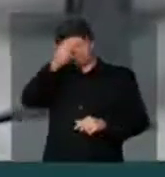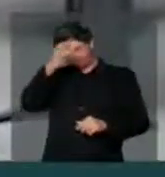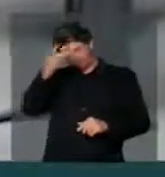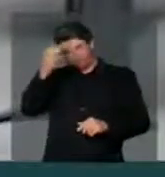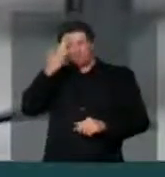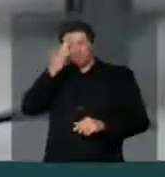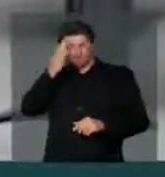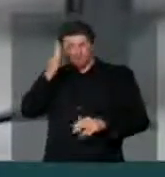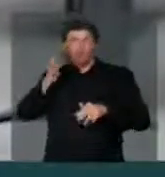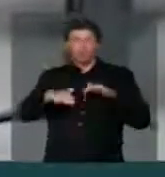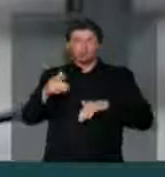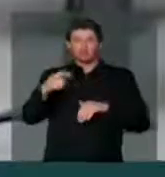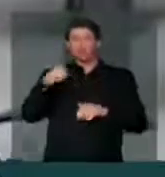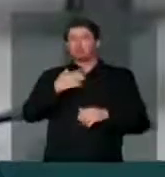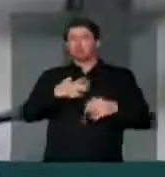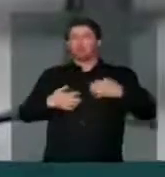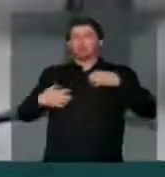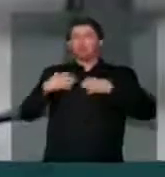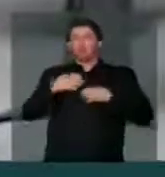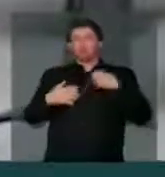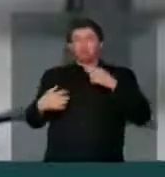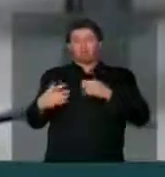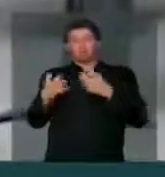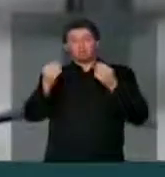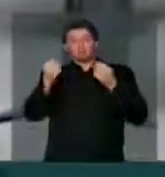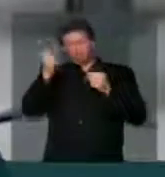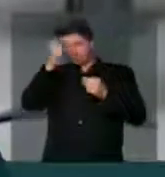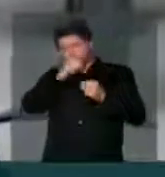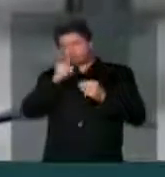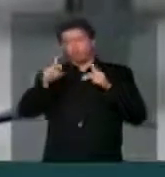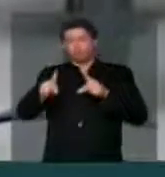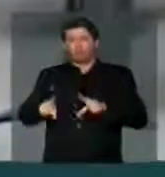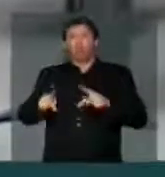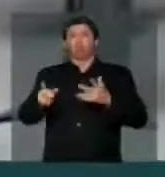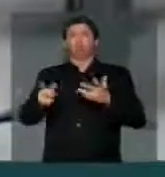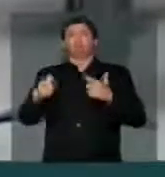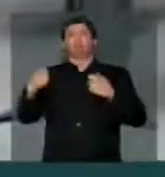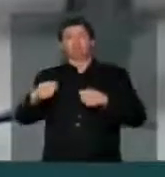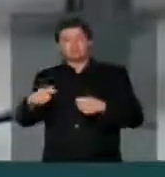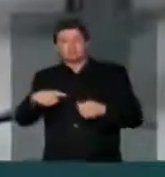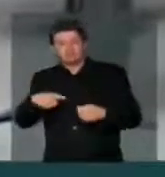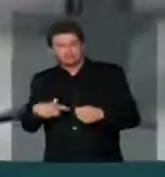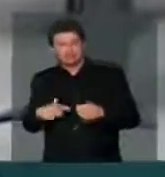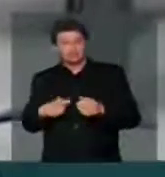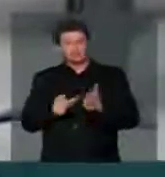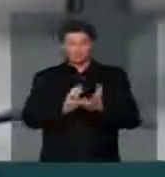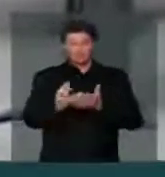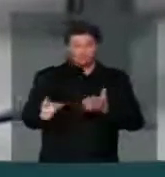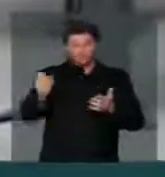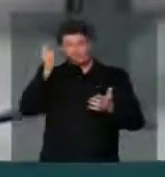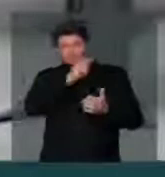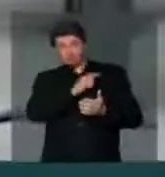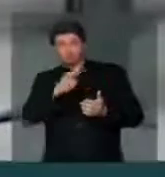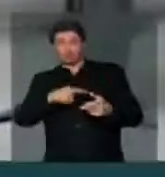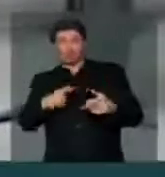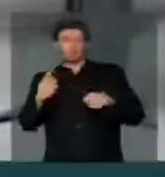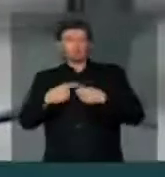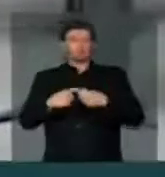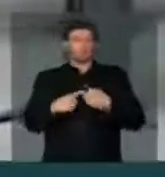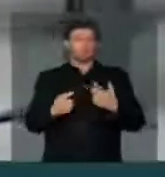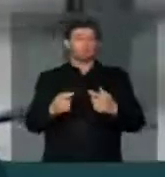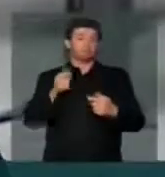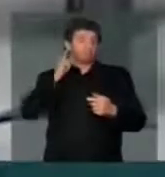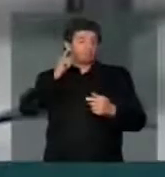isso às vezes chega a nos angustiar, o sofrimento do nosso povo, a necessidade de investimentos e as dificuldades que os municípios